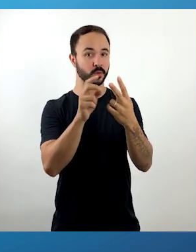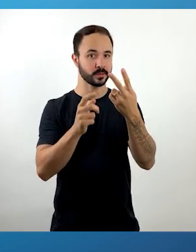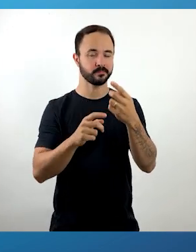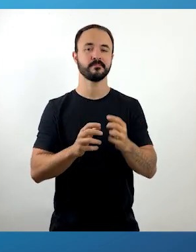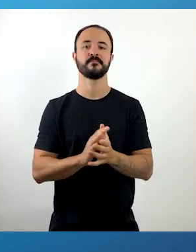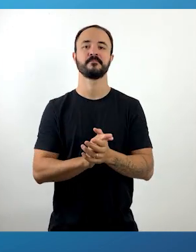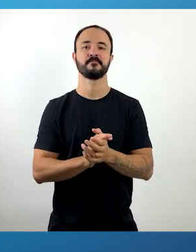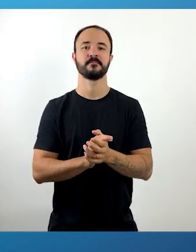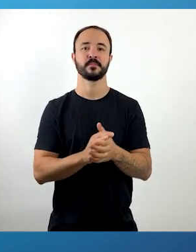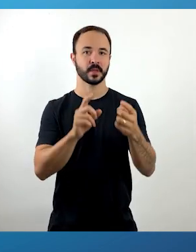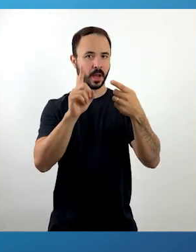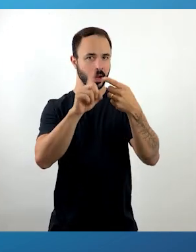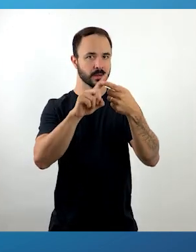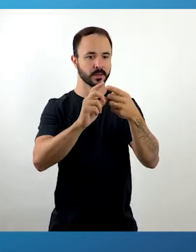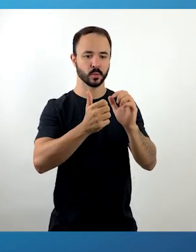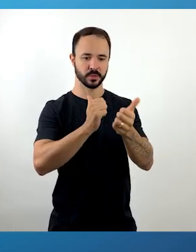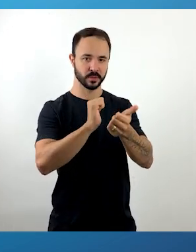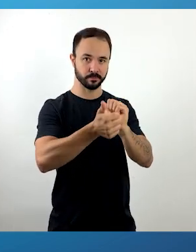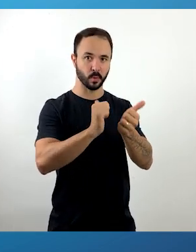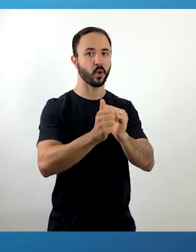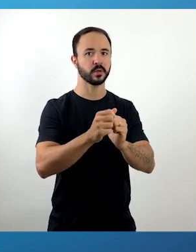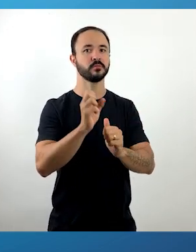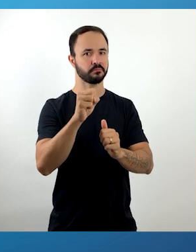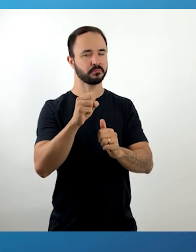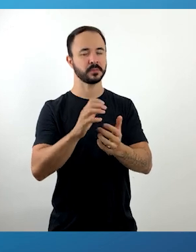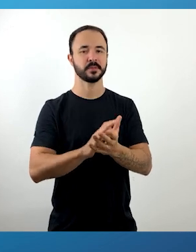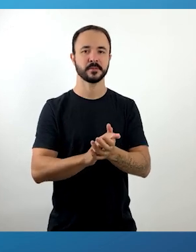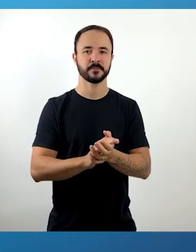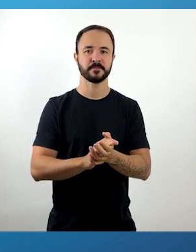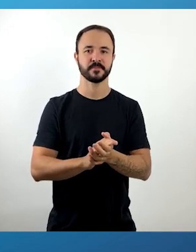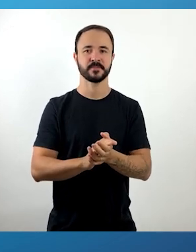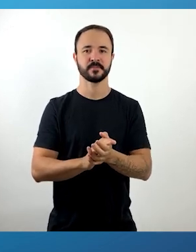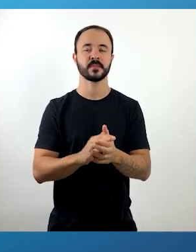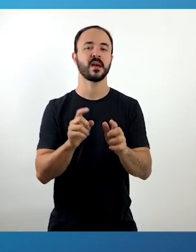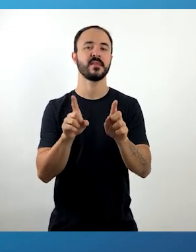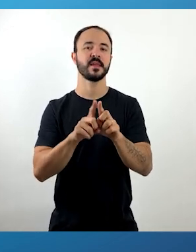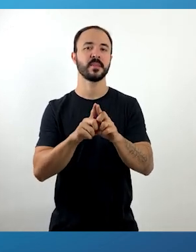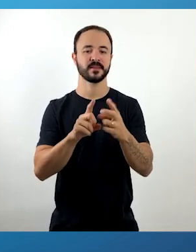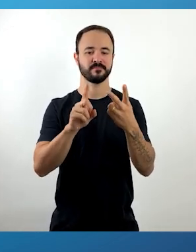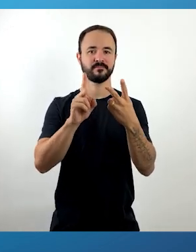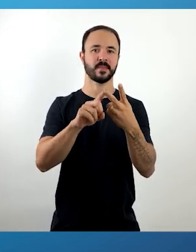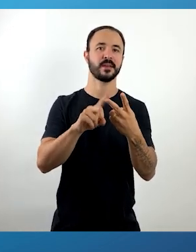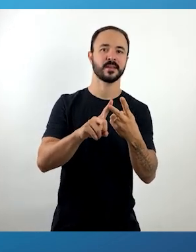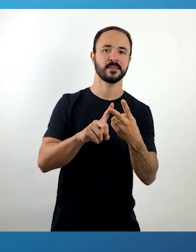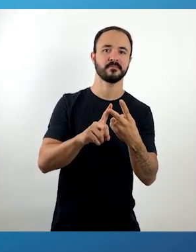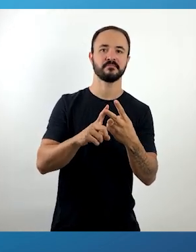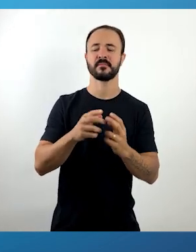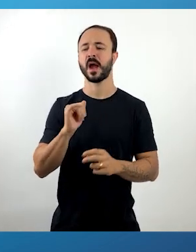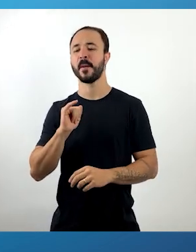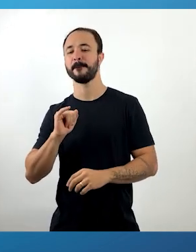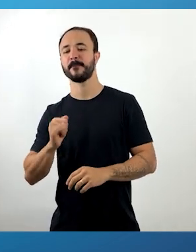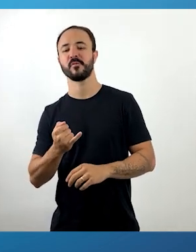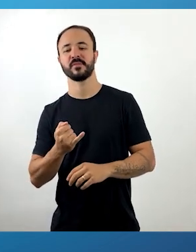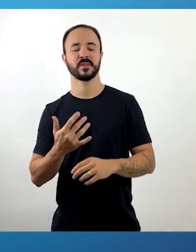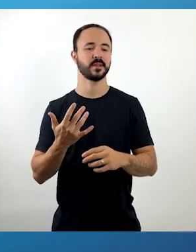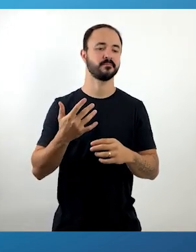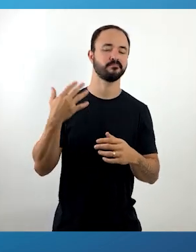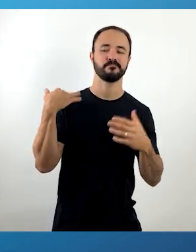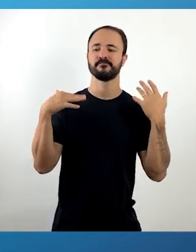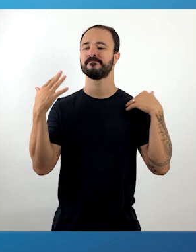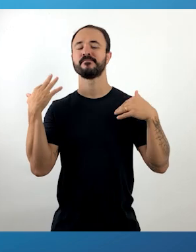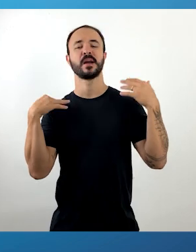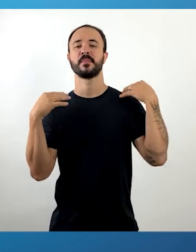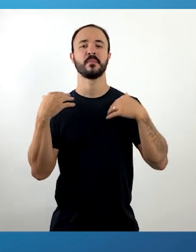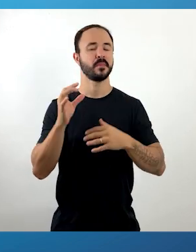elas a unidade temática de esportes ok nós temos também a unidade temática de práticas corporais